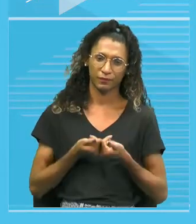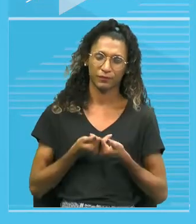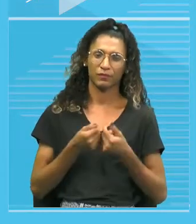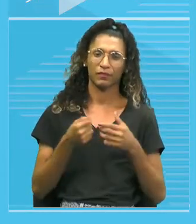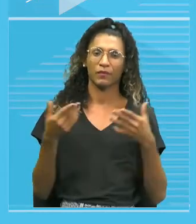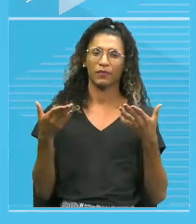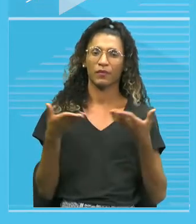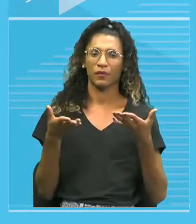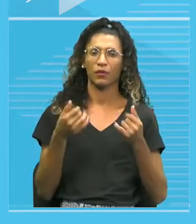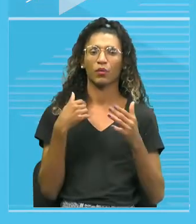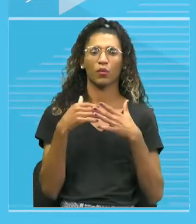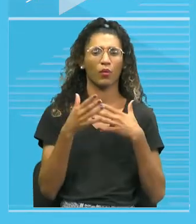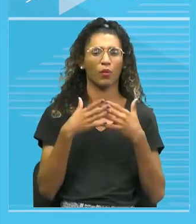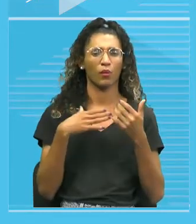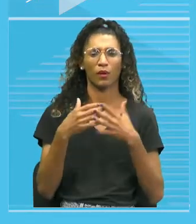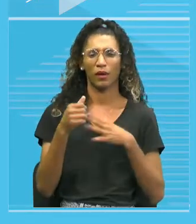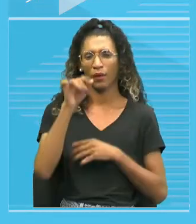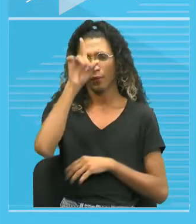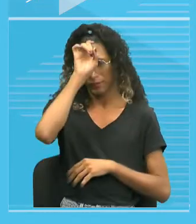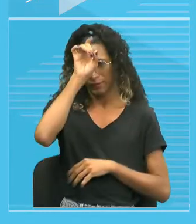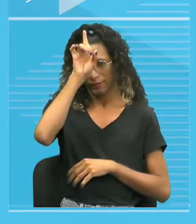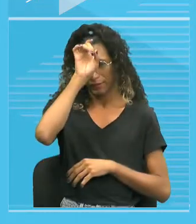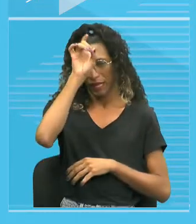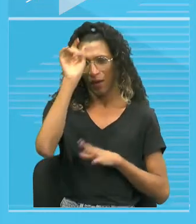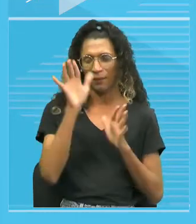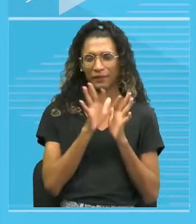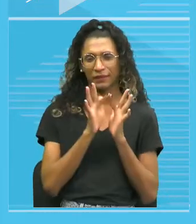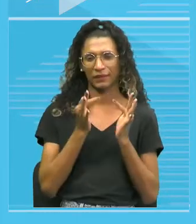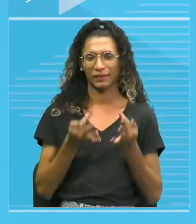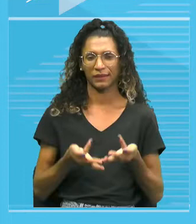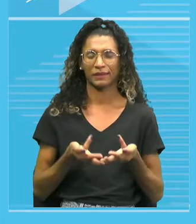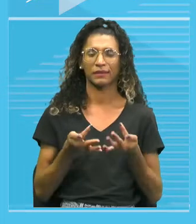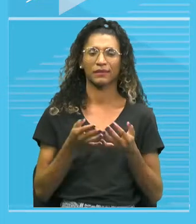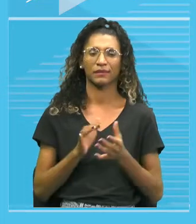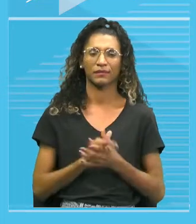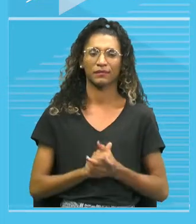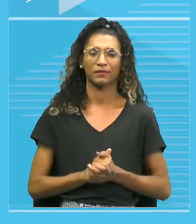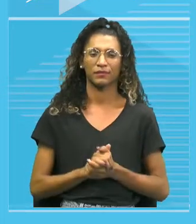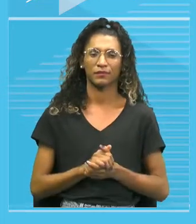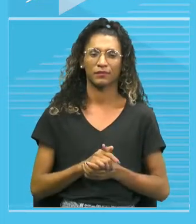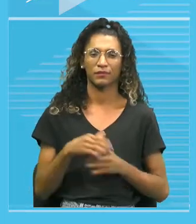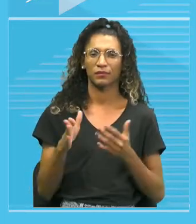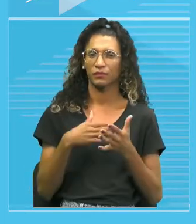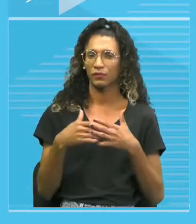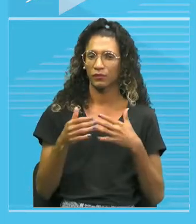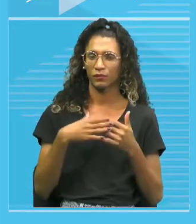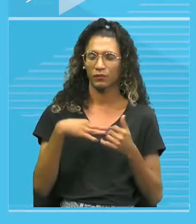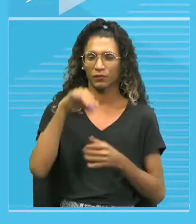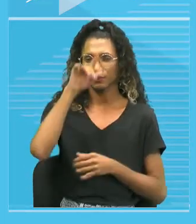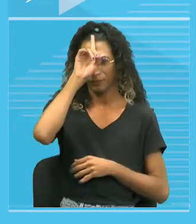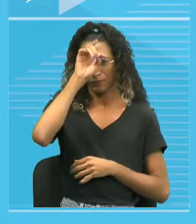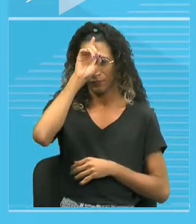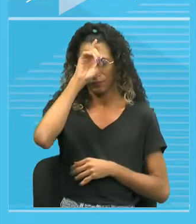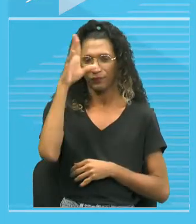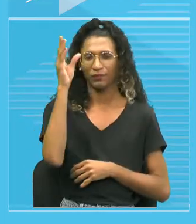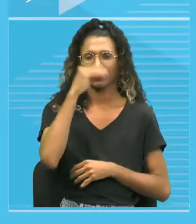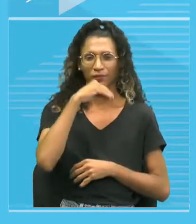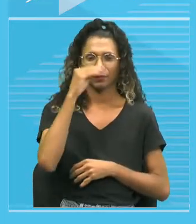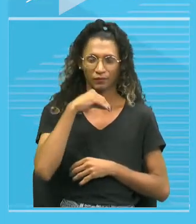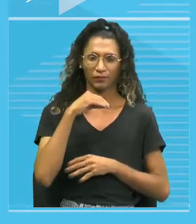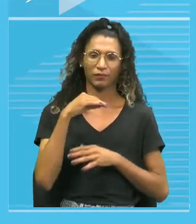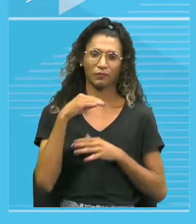Hoje, em qualquer hospital, por mais simples, sabe, por mais fraco que ele possa ser,